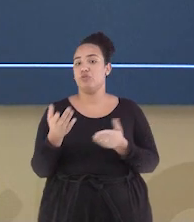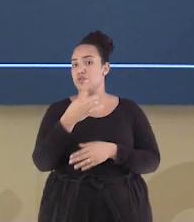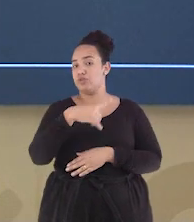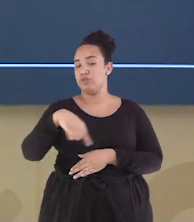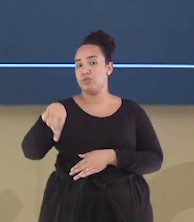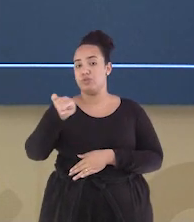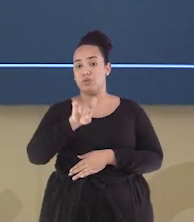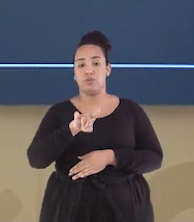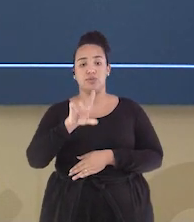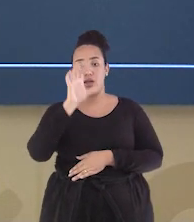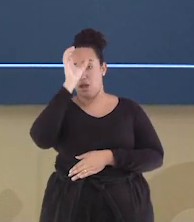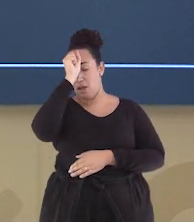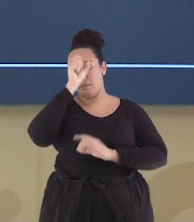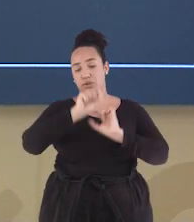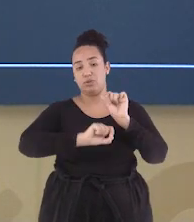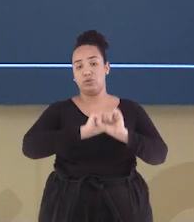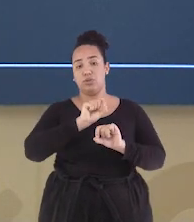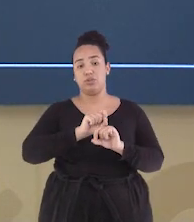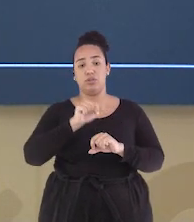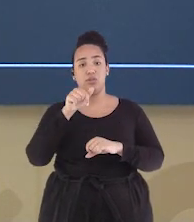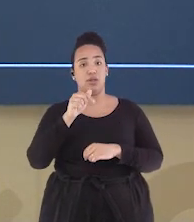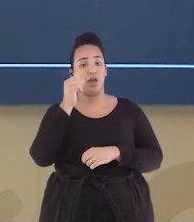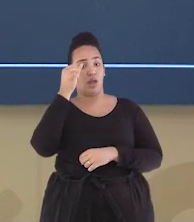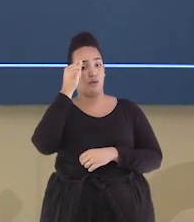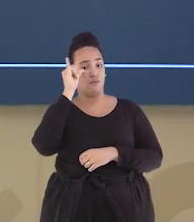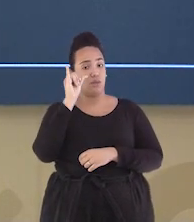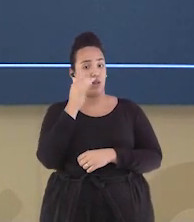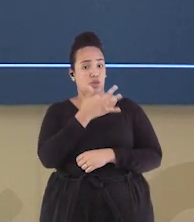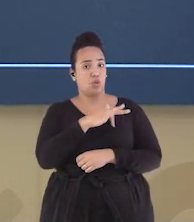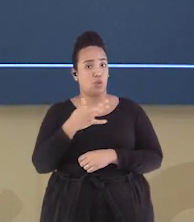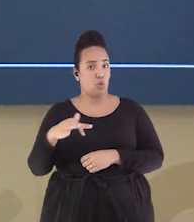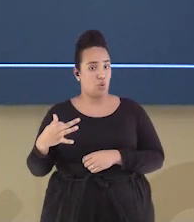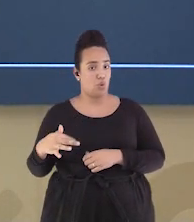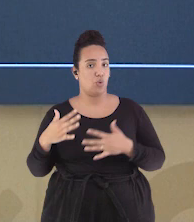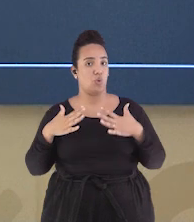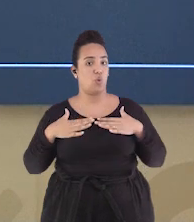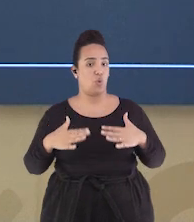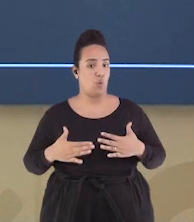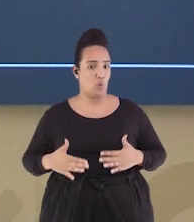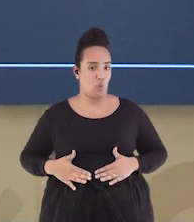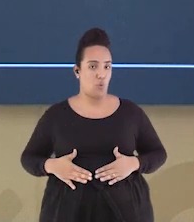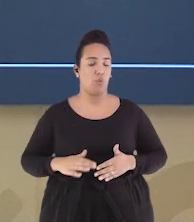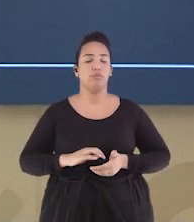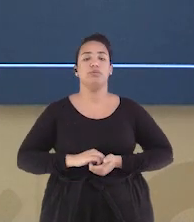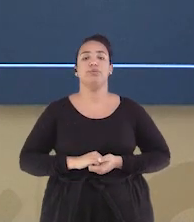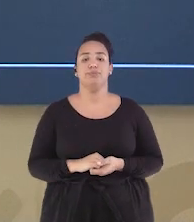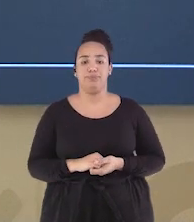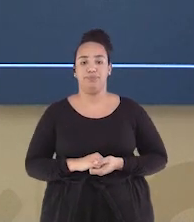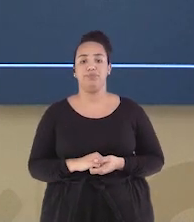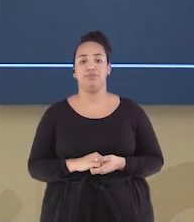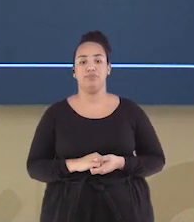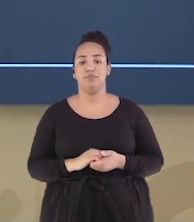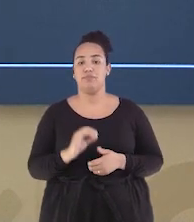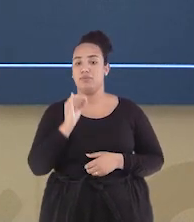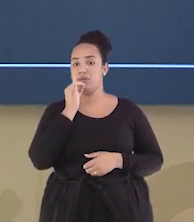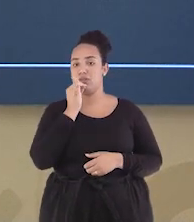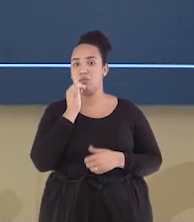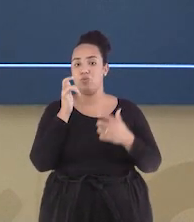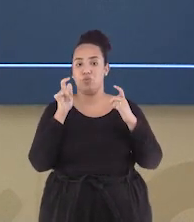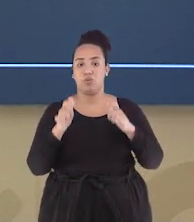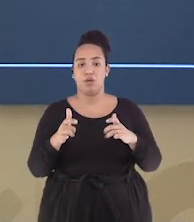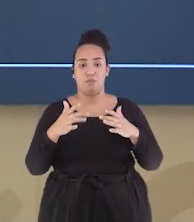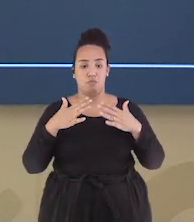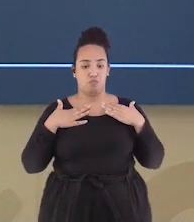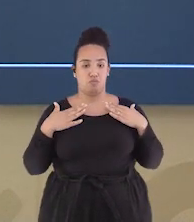miofacial, que consiste em uma técnica preventiva de lesões e alívio de dores musculares, que aplica uma pressão em alguns pontos do